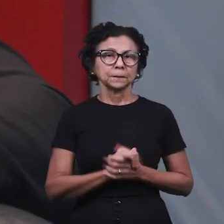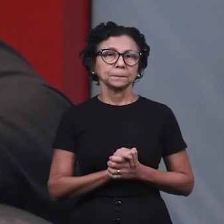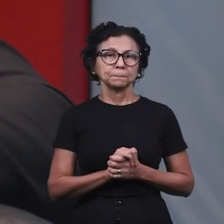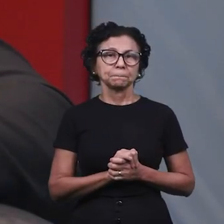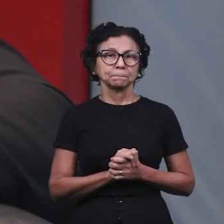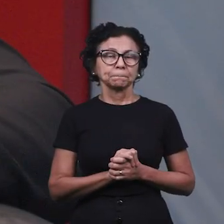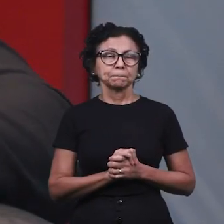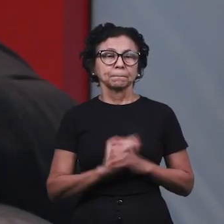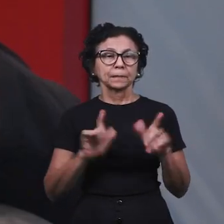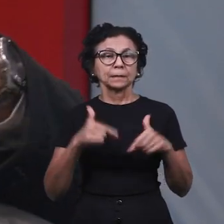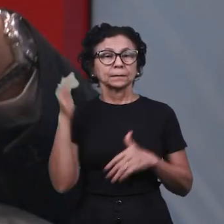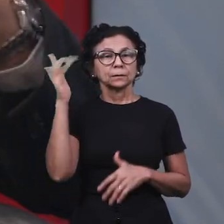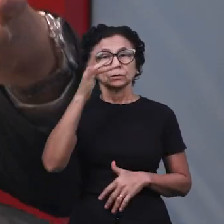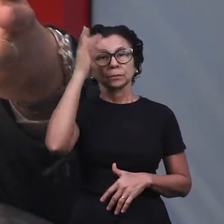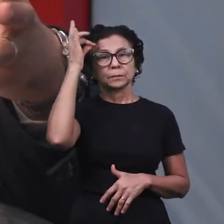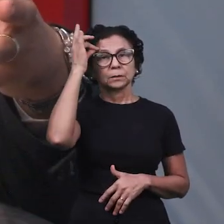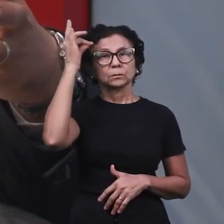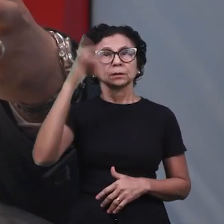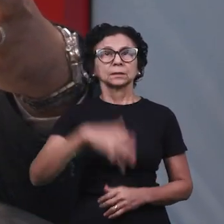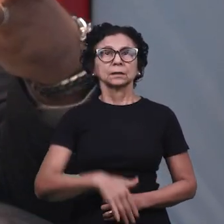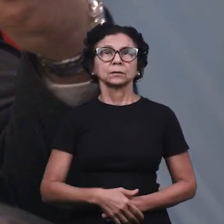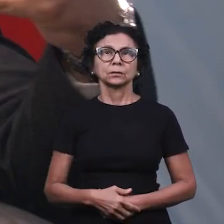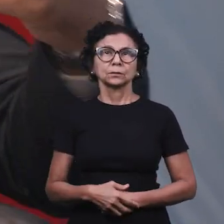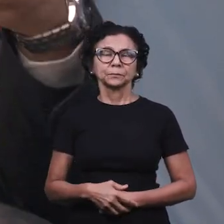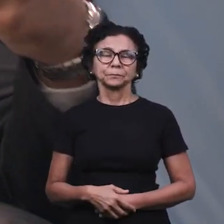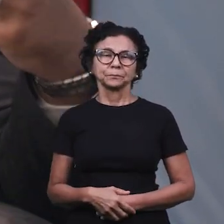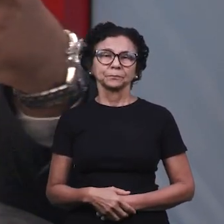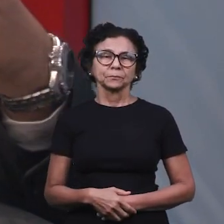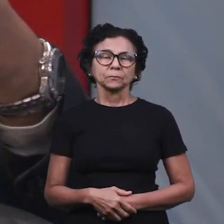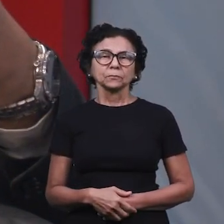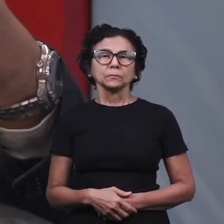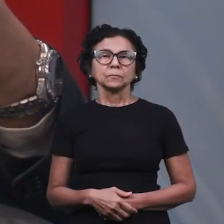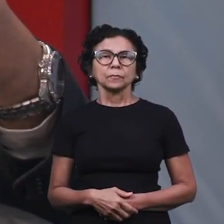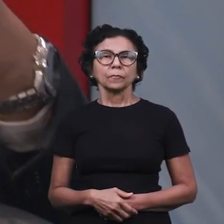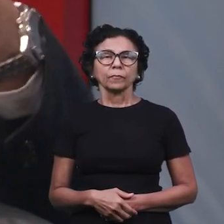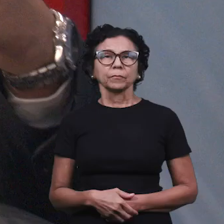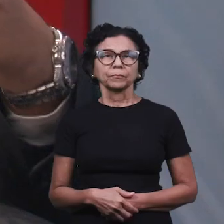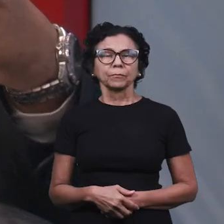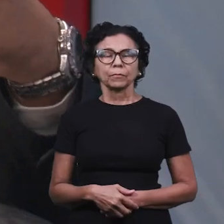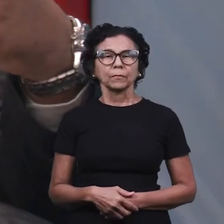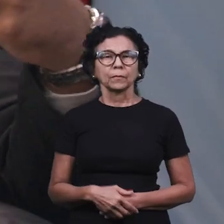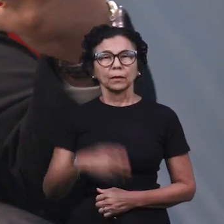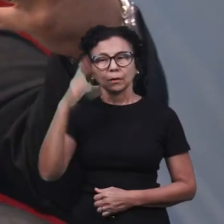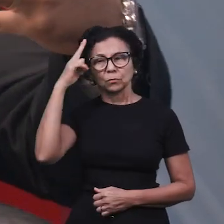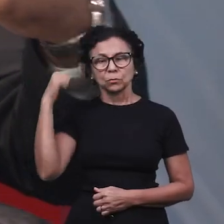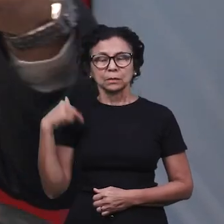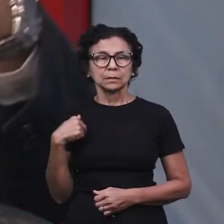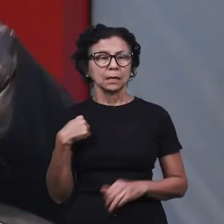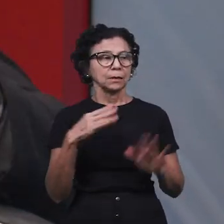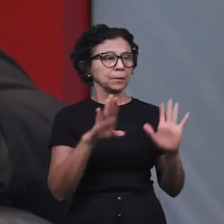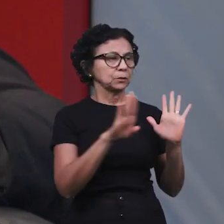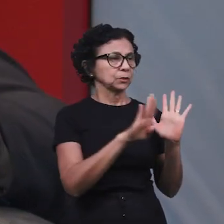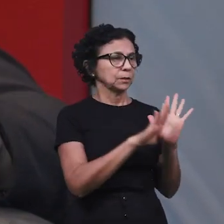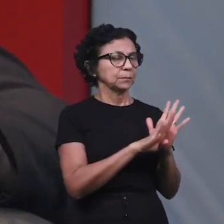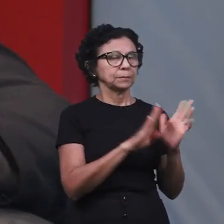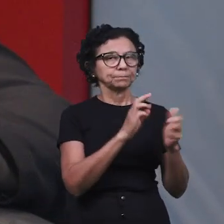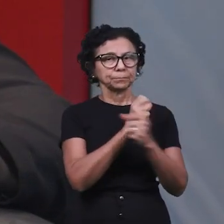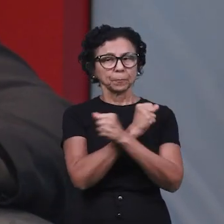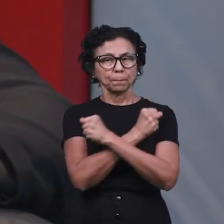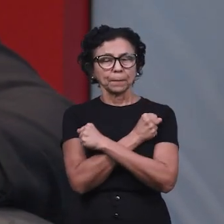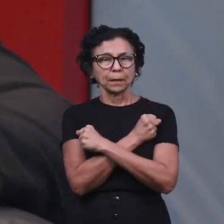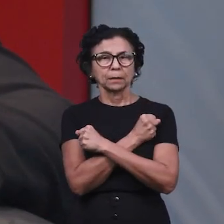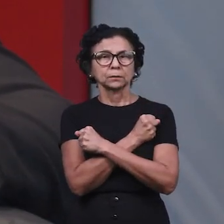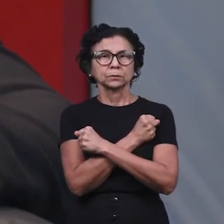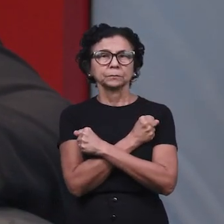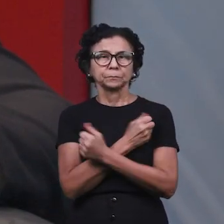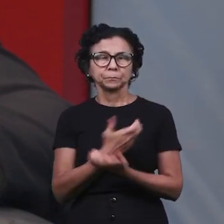vida. Quando Benjamim aparece, José se revela, ele se emociona.